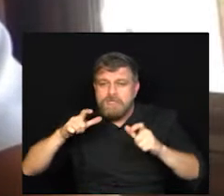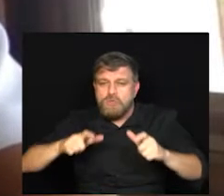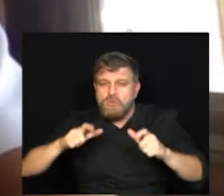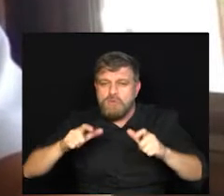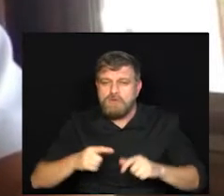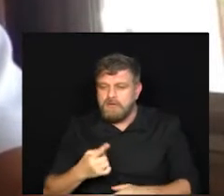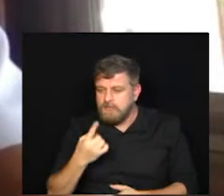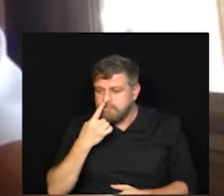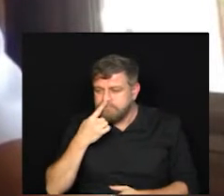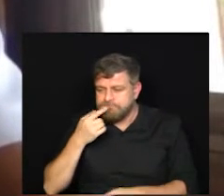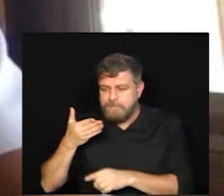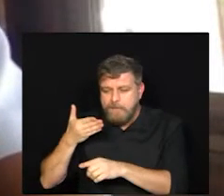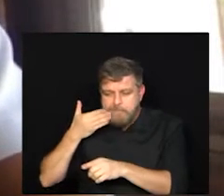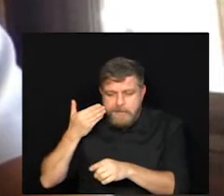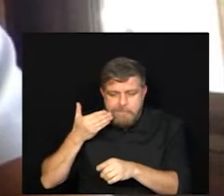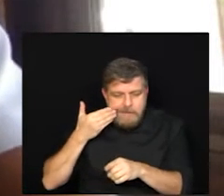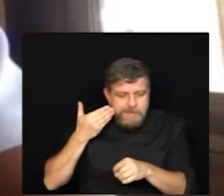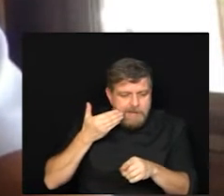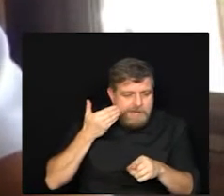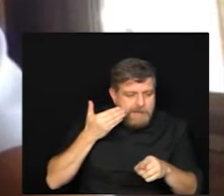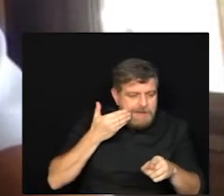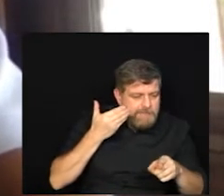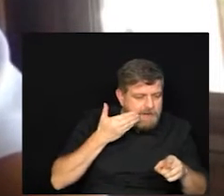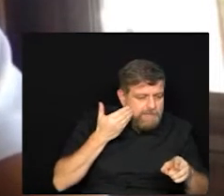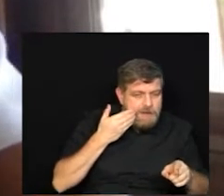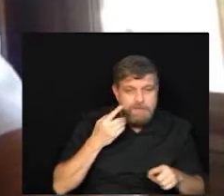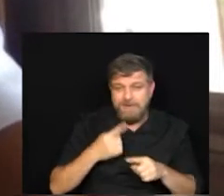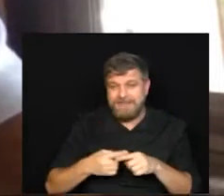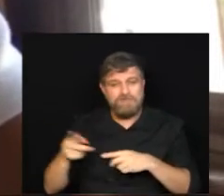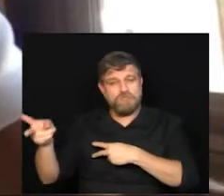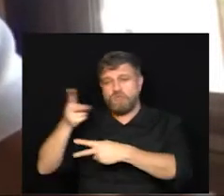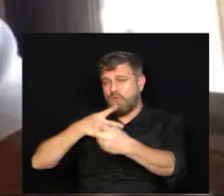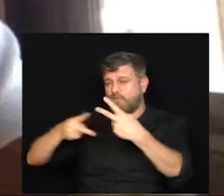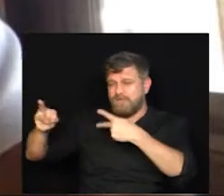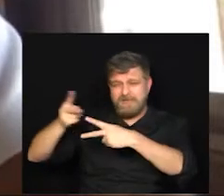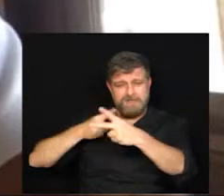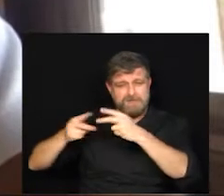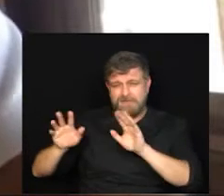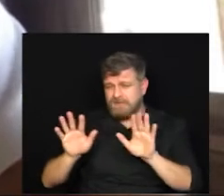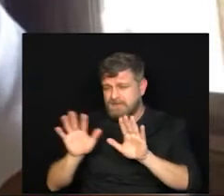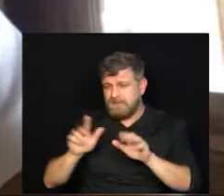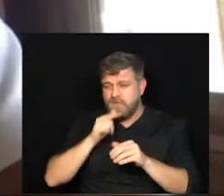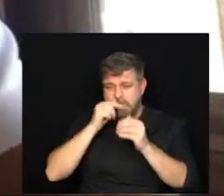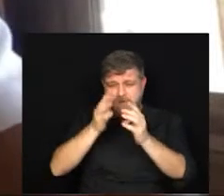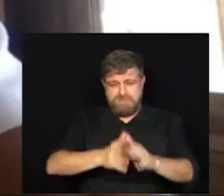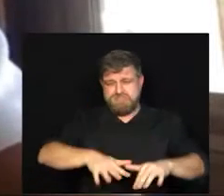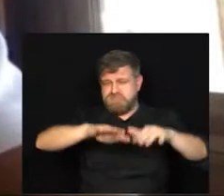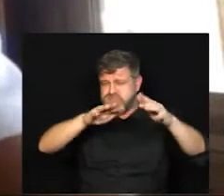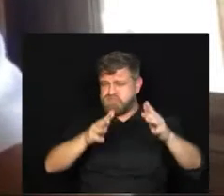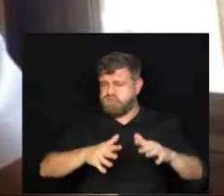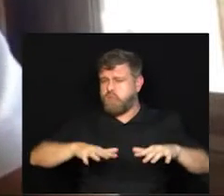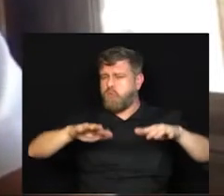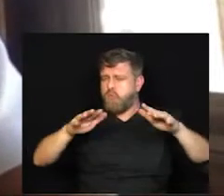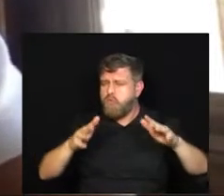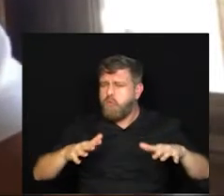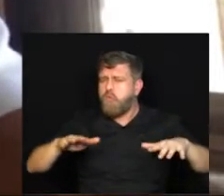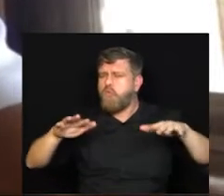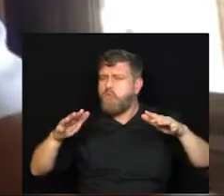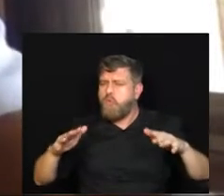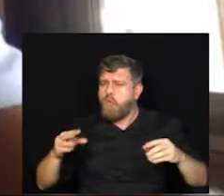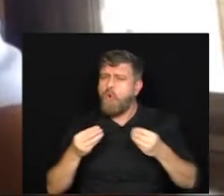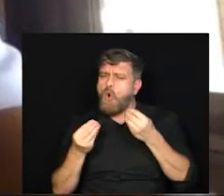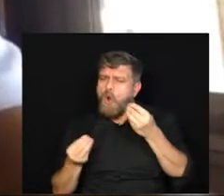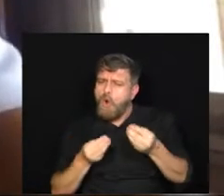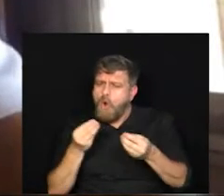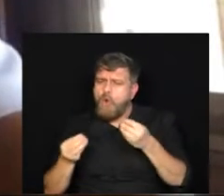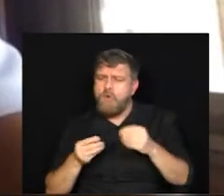a tudo que está acontecendo, ver o quê? Porque não é só o vento, tem que ver a maré, como é que funciona, por onde